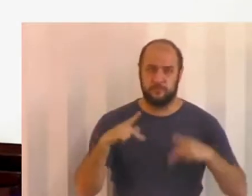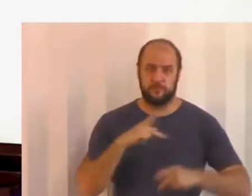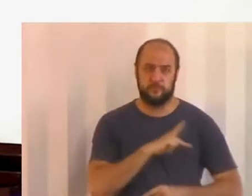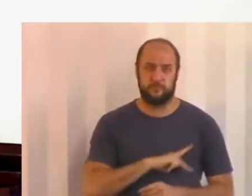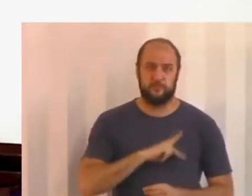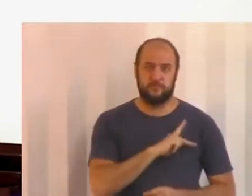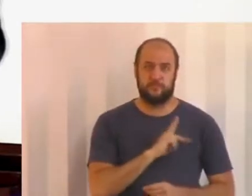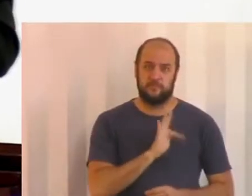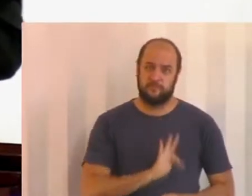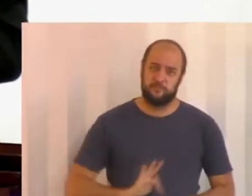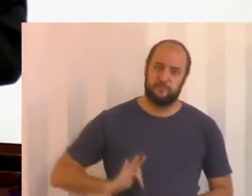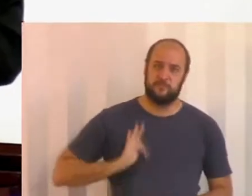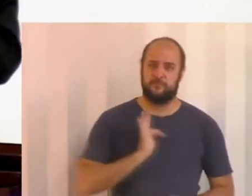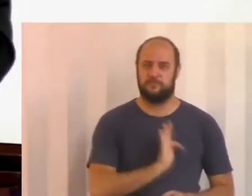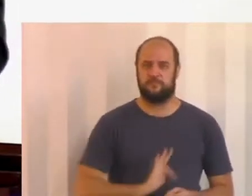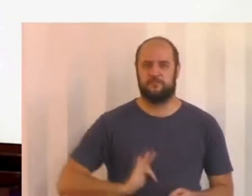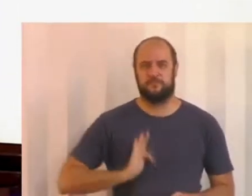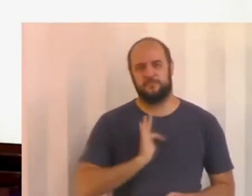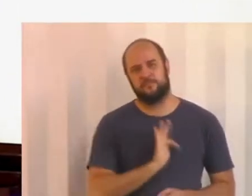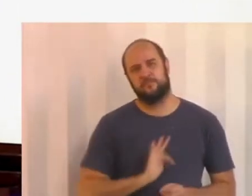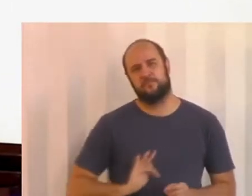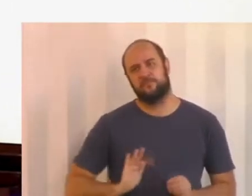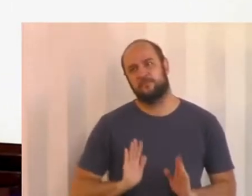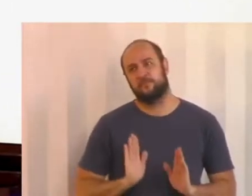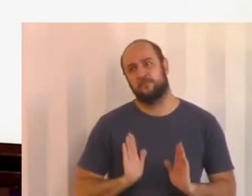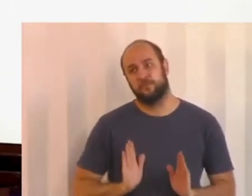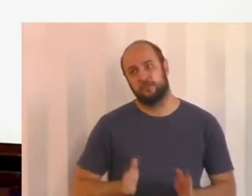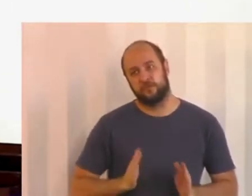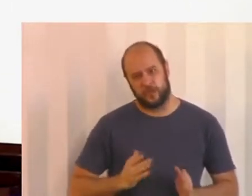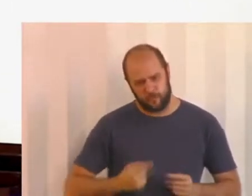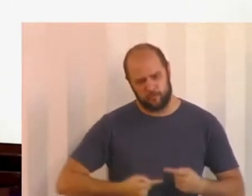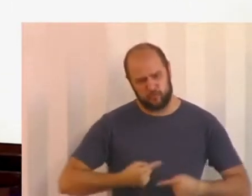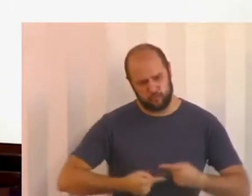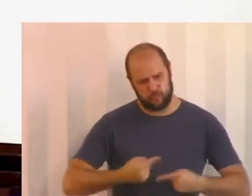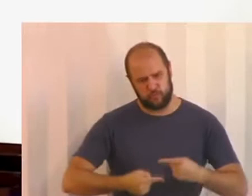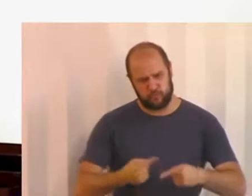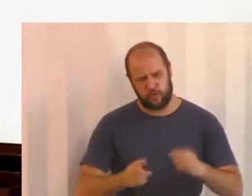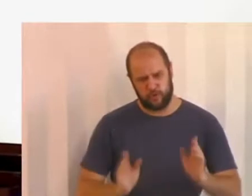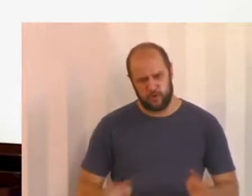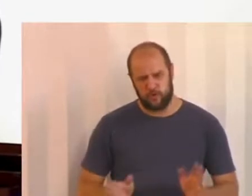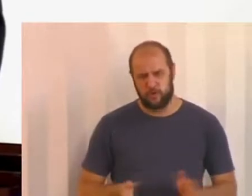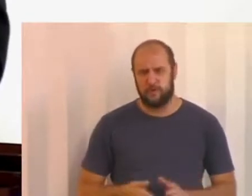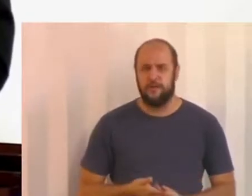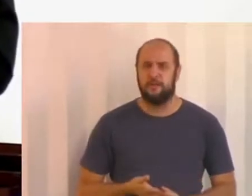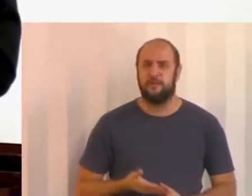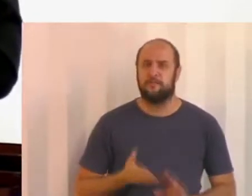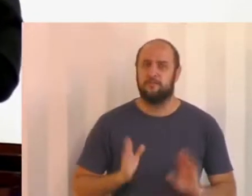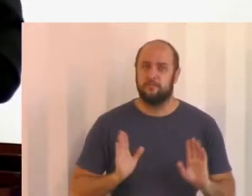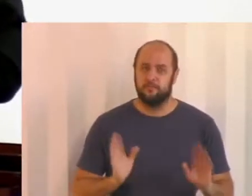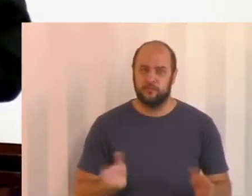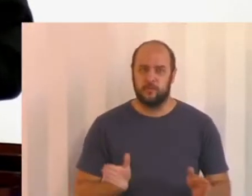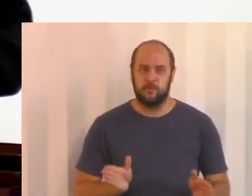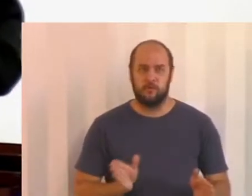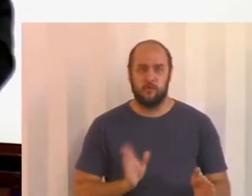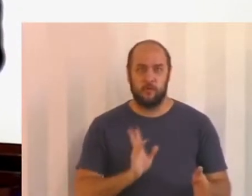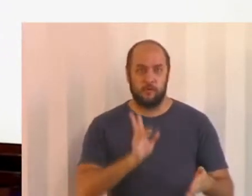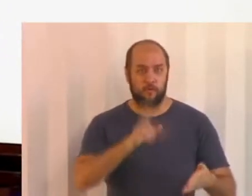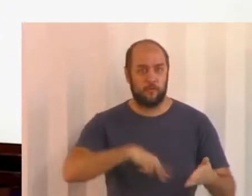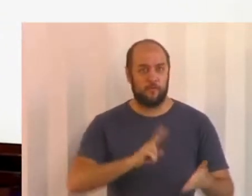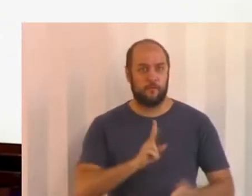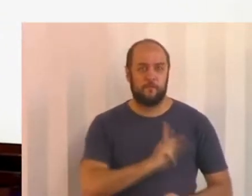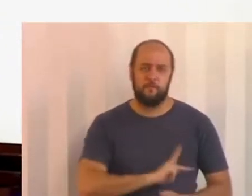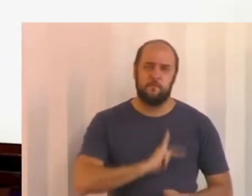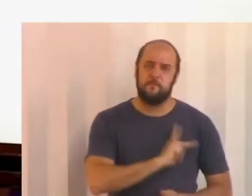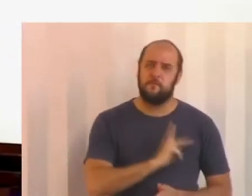aos Filipenses. Nós estamos já caminhando um tempo aqui, e agora nós nos encontramos com Paulo